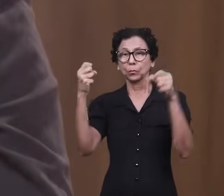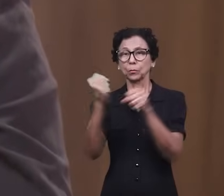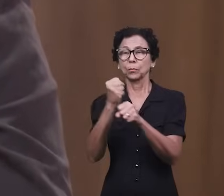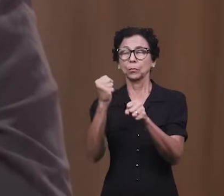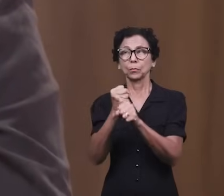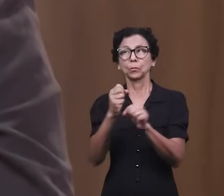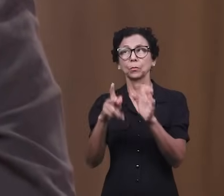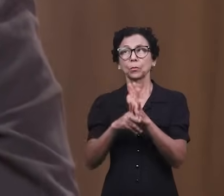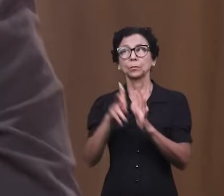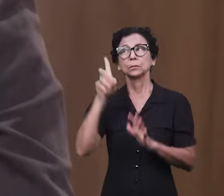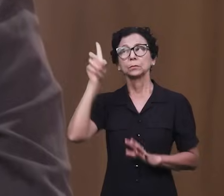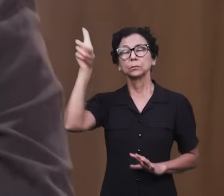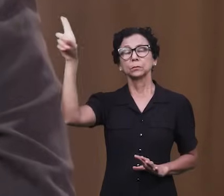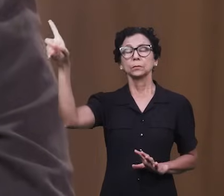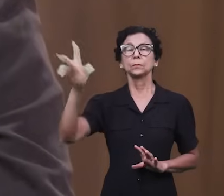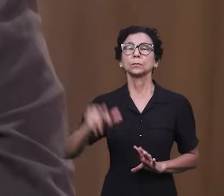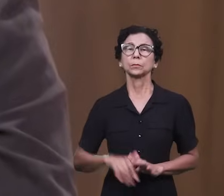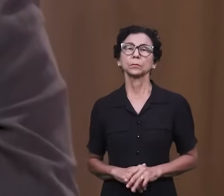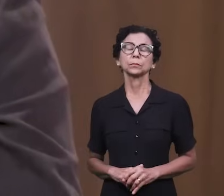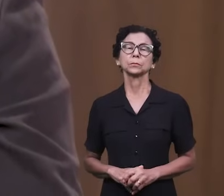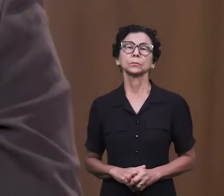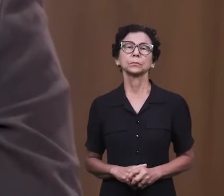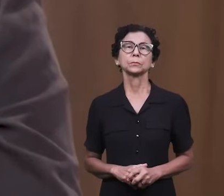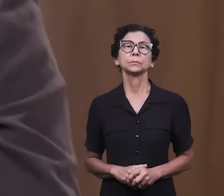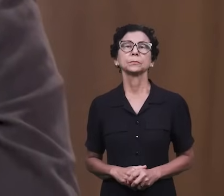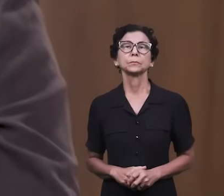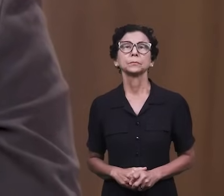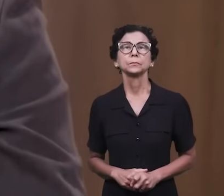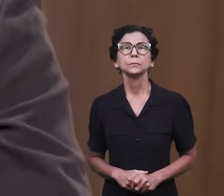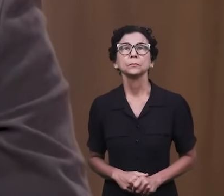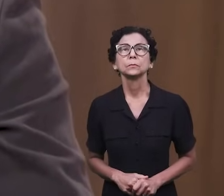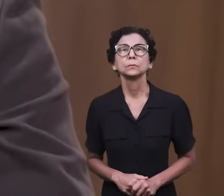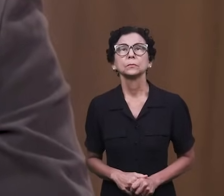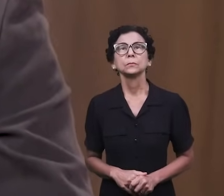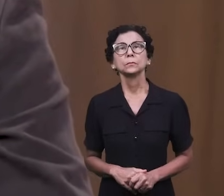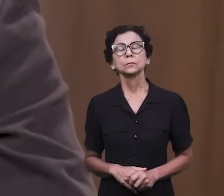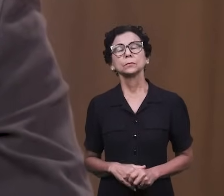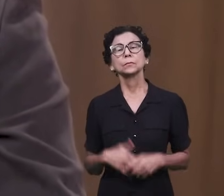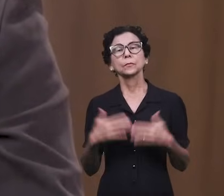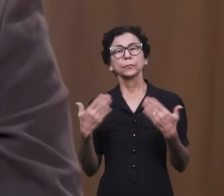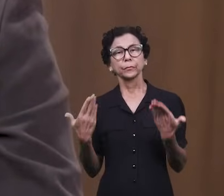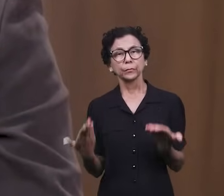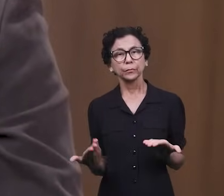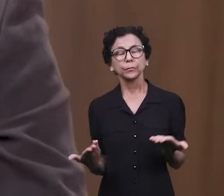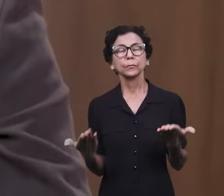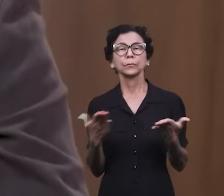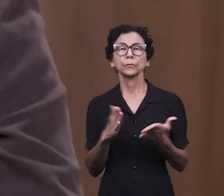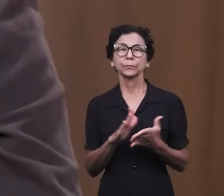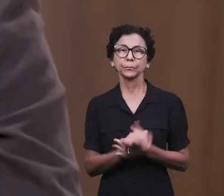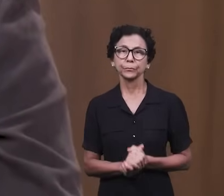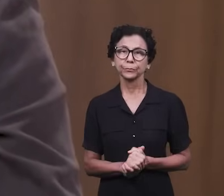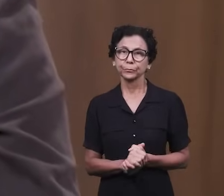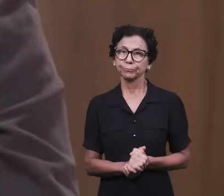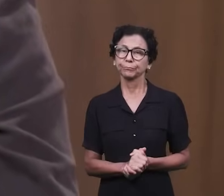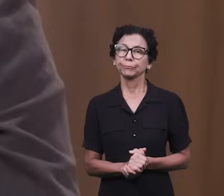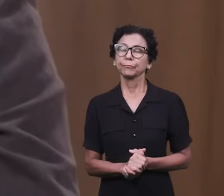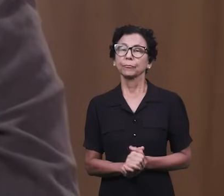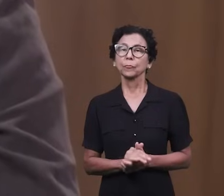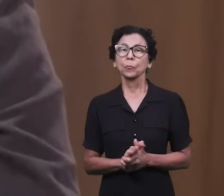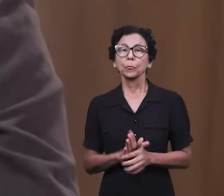nós fazemos uma diferença, não é? De que a sã doutrina, ela precisa